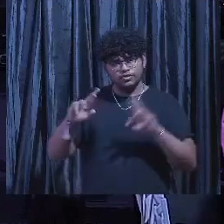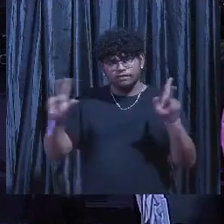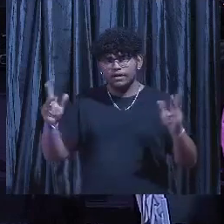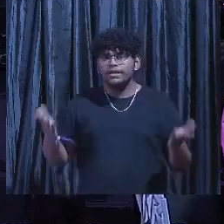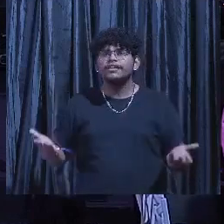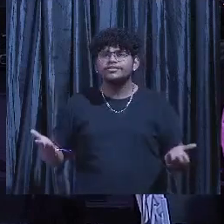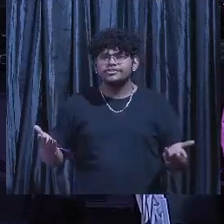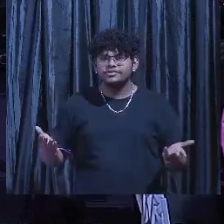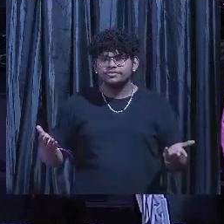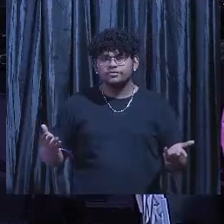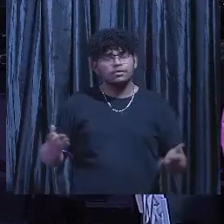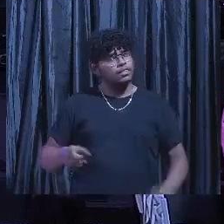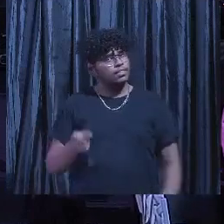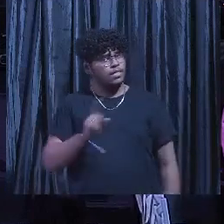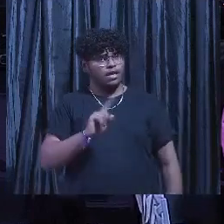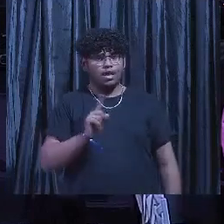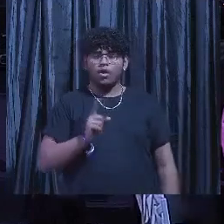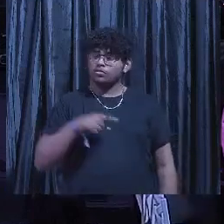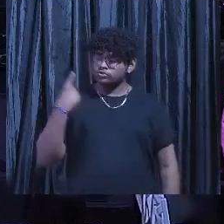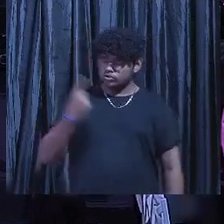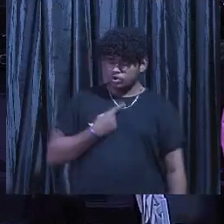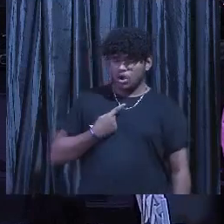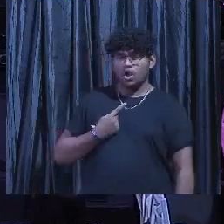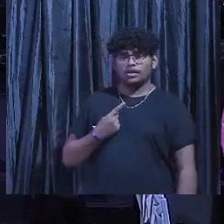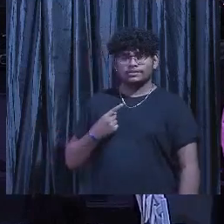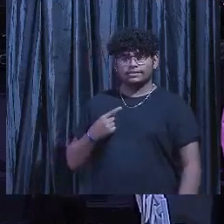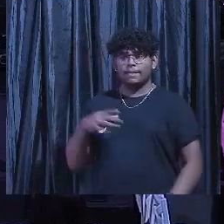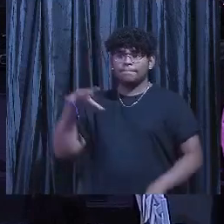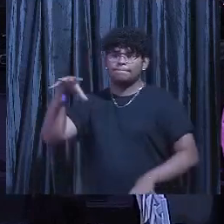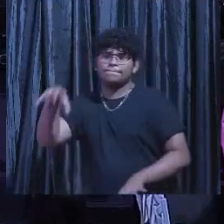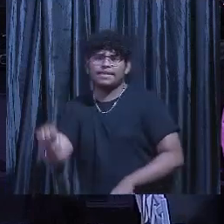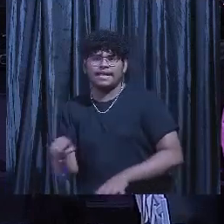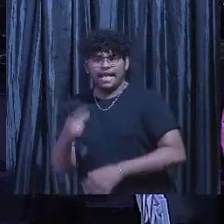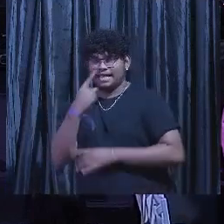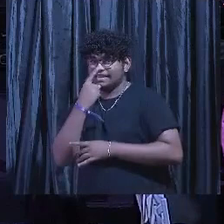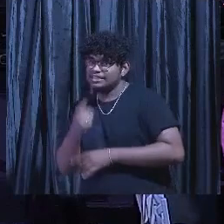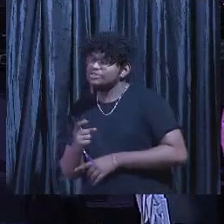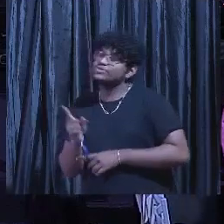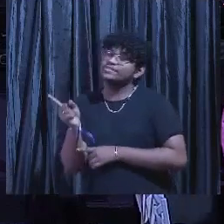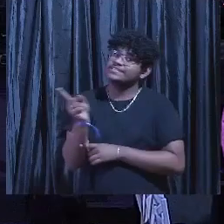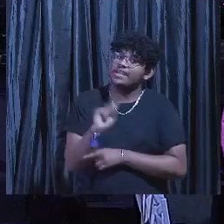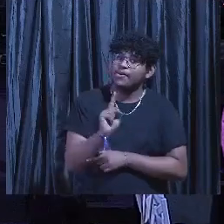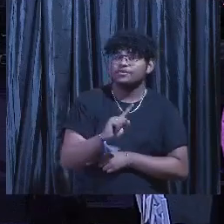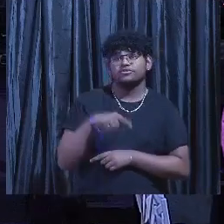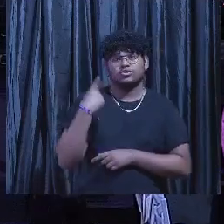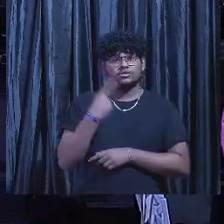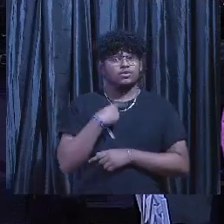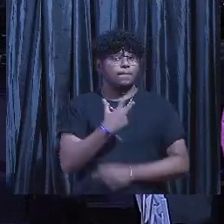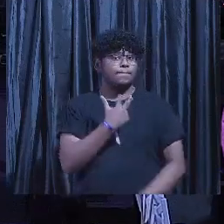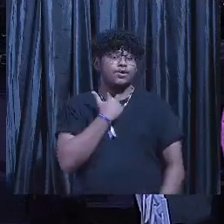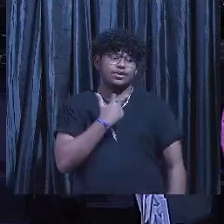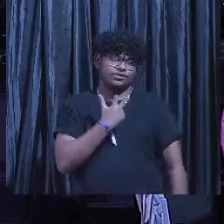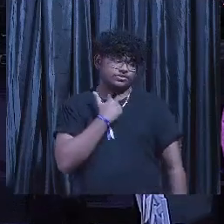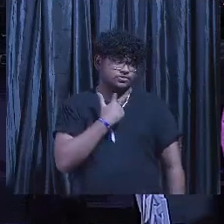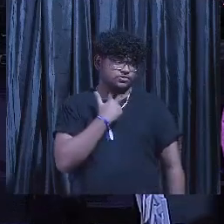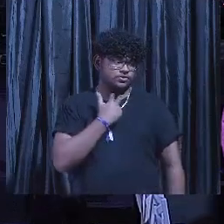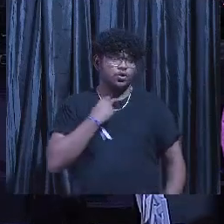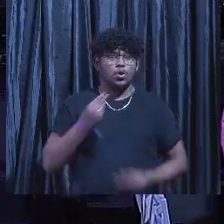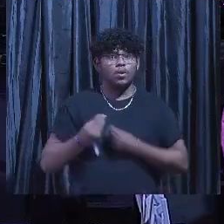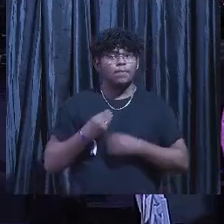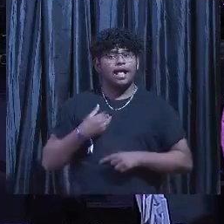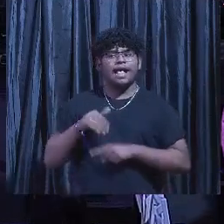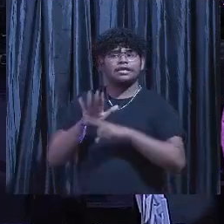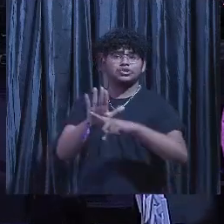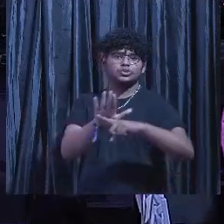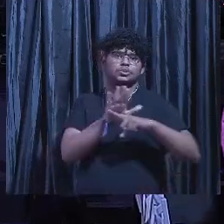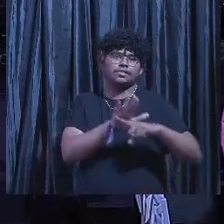também que não é a gente que vai lá na sua porta retirar o lixo. Porque a gente não pode cair nesse lugar assistencialista.